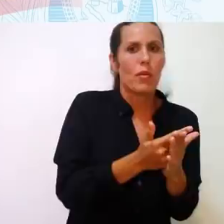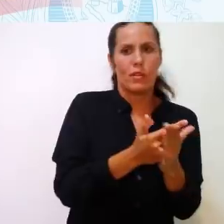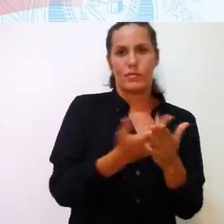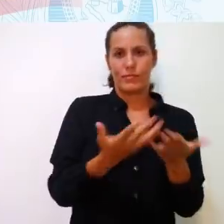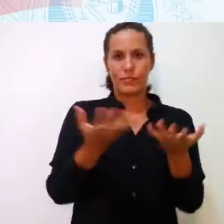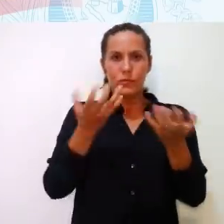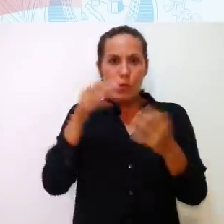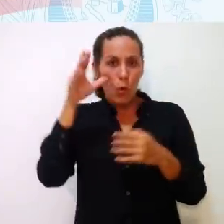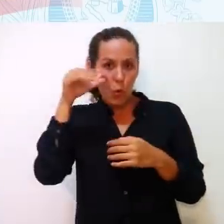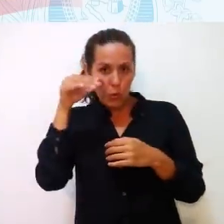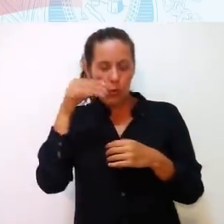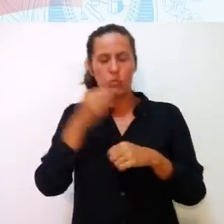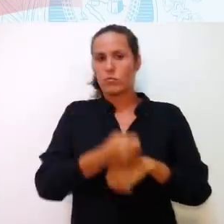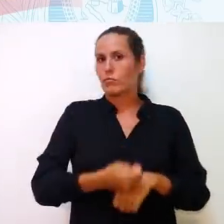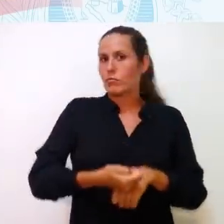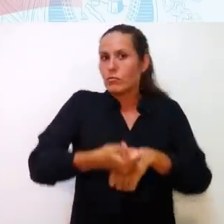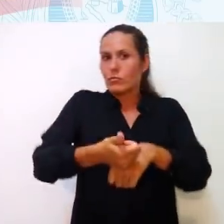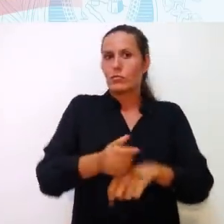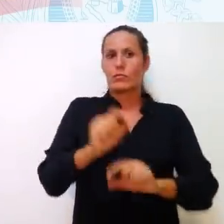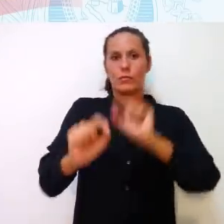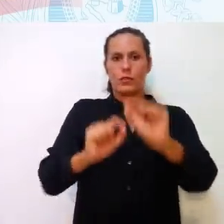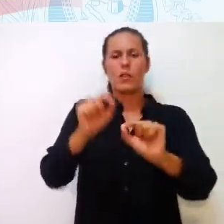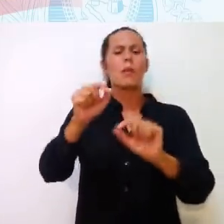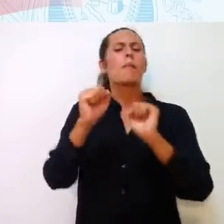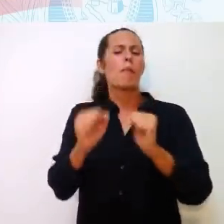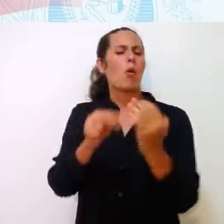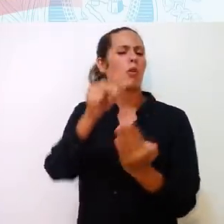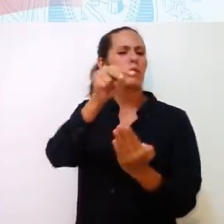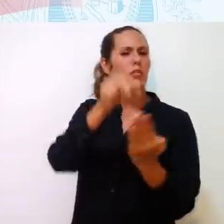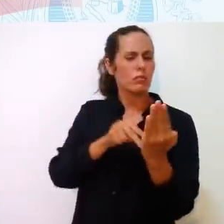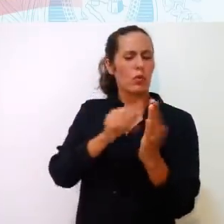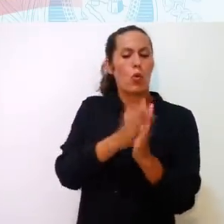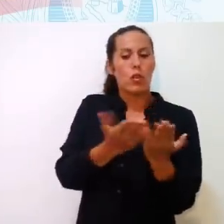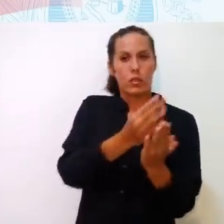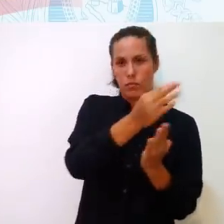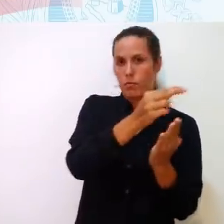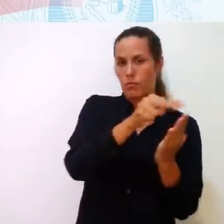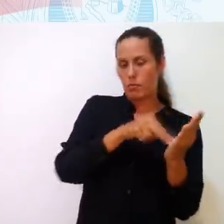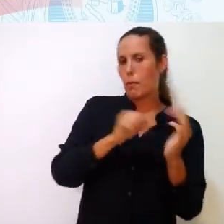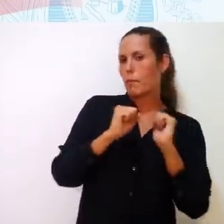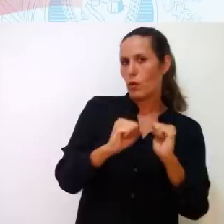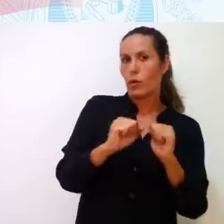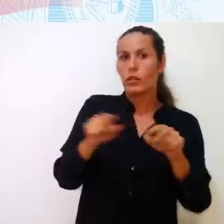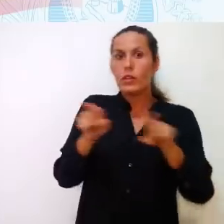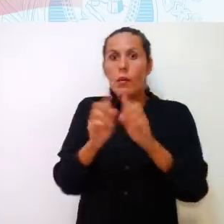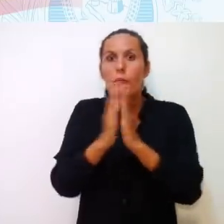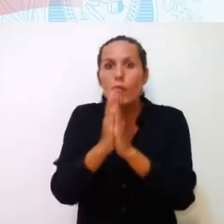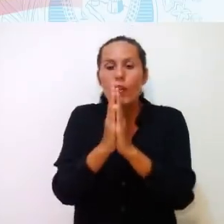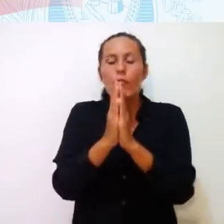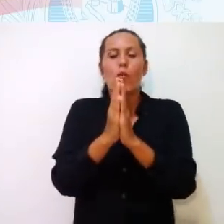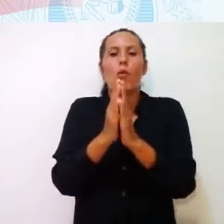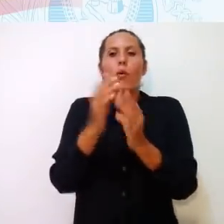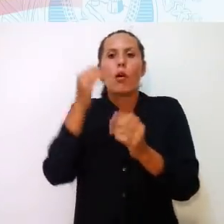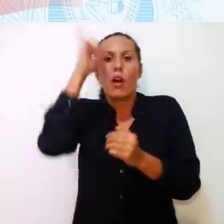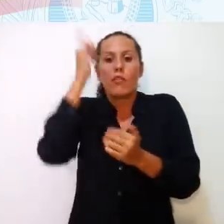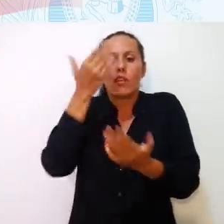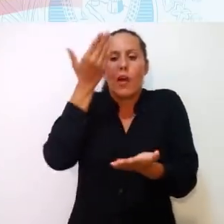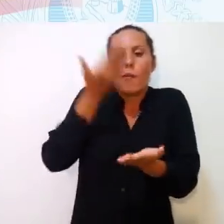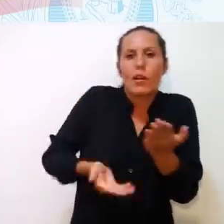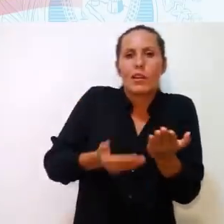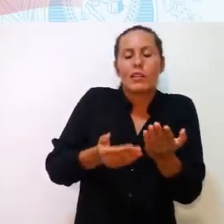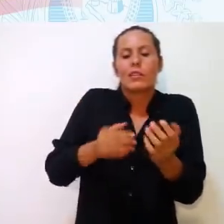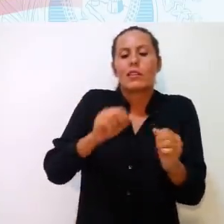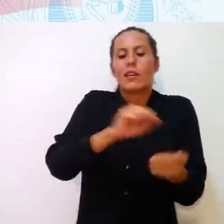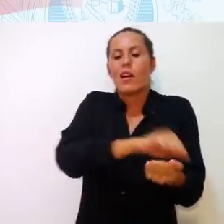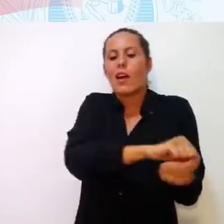conhecer um pouco mais da obra de João Cabral de Melo Neto? Então se liga na dica. Você pode ler o livro, mas não perde também